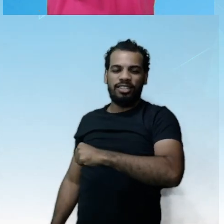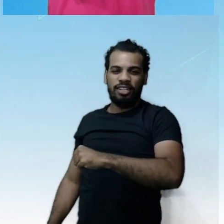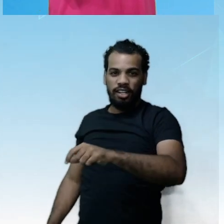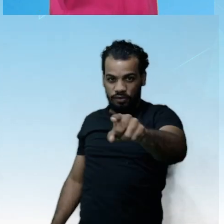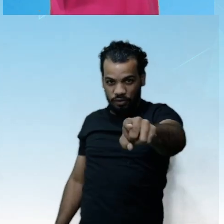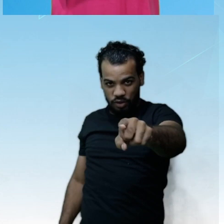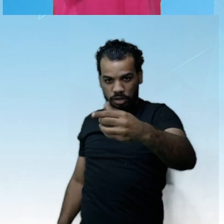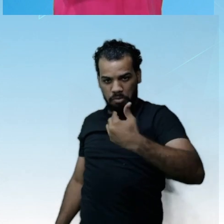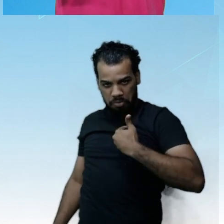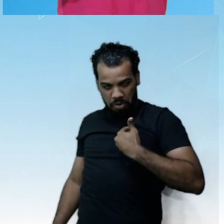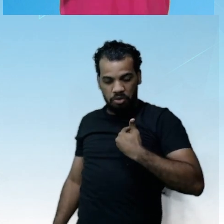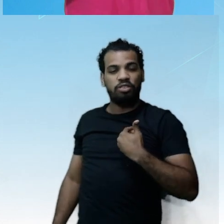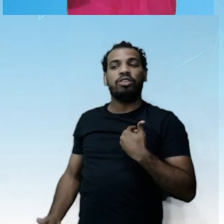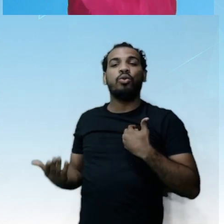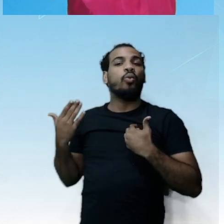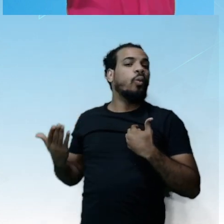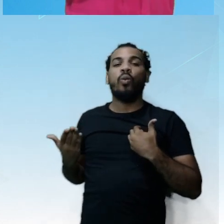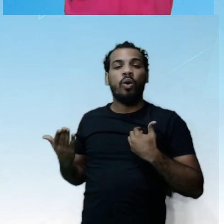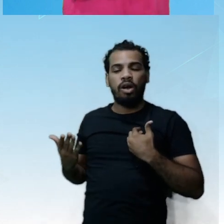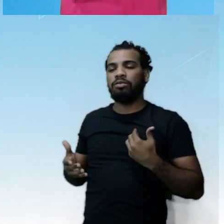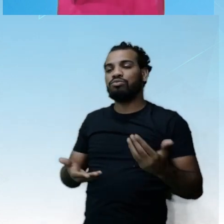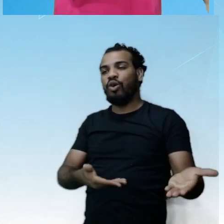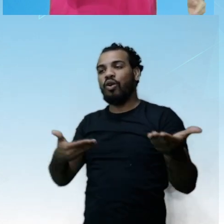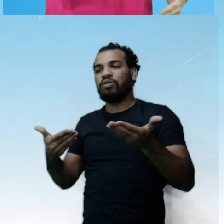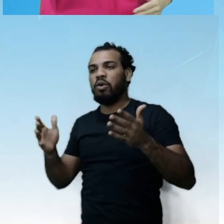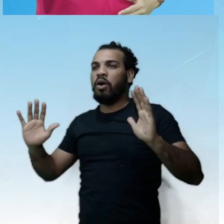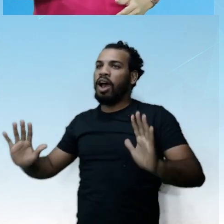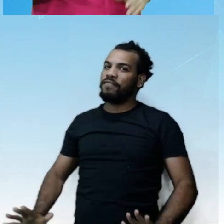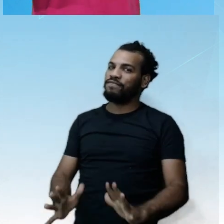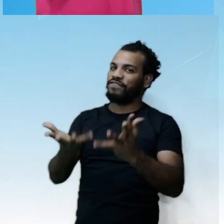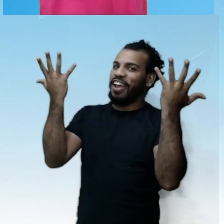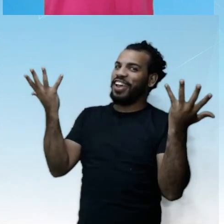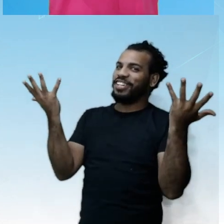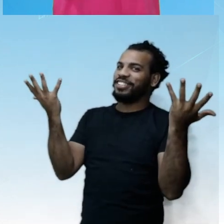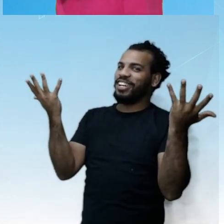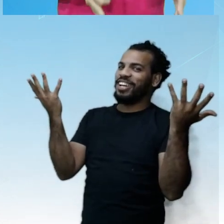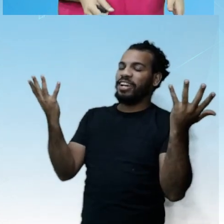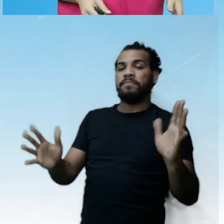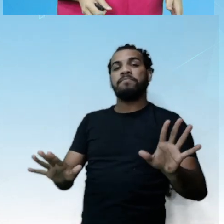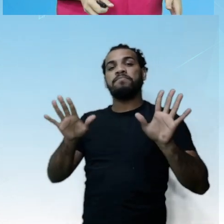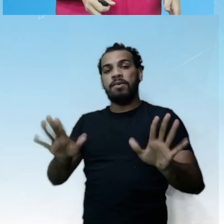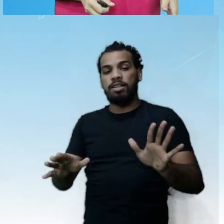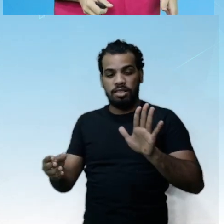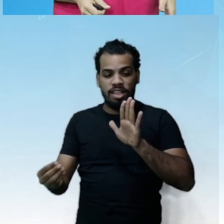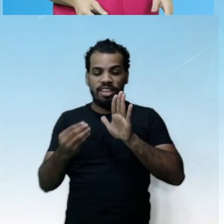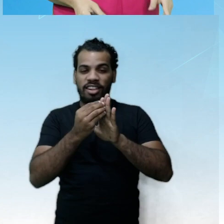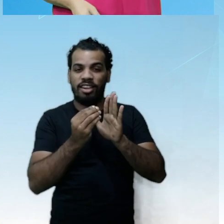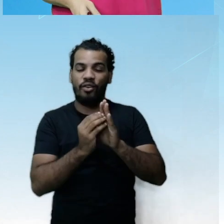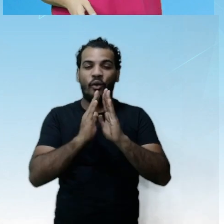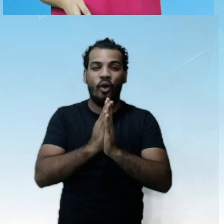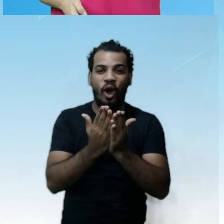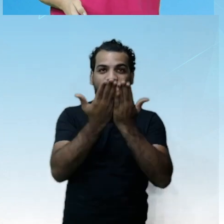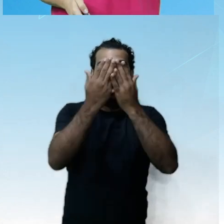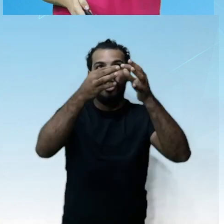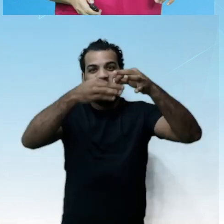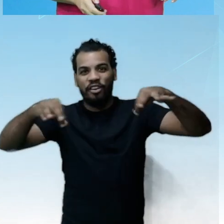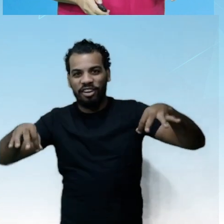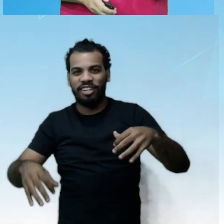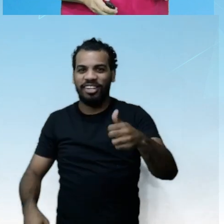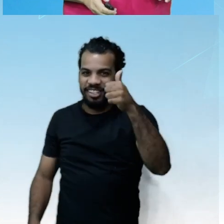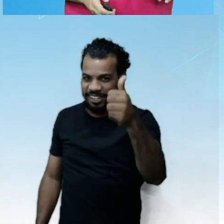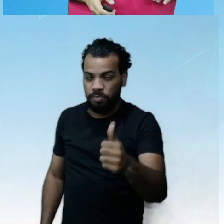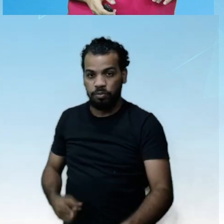Você, eu, para uma determinada festa ou evento, mas ele está todo em forma de cordel. Então, grave bem. Vamos ver